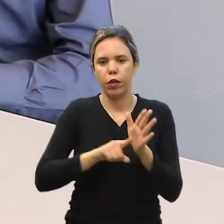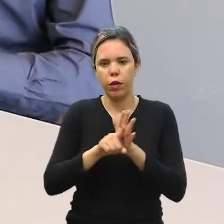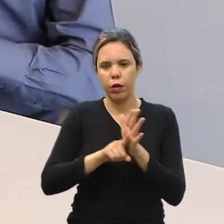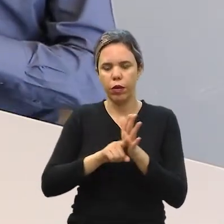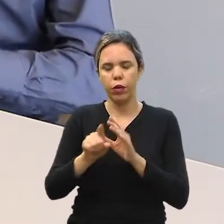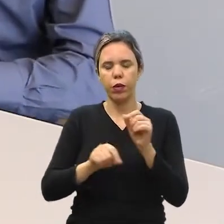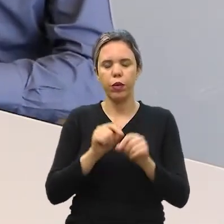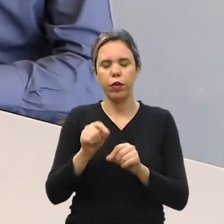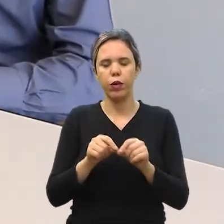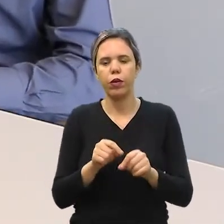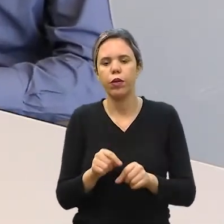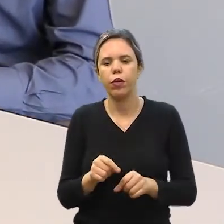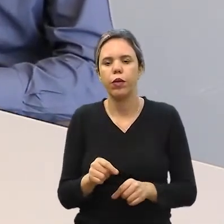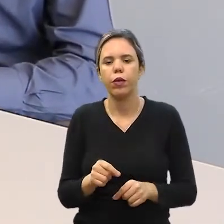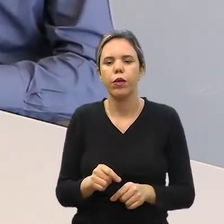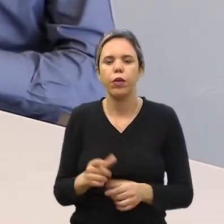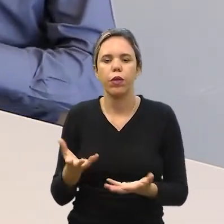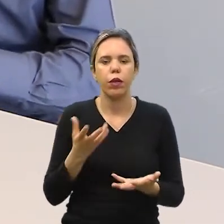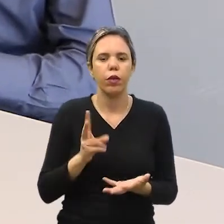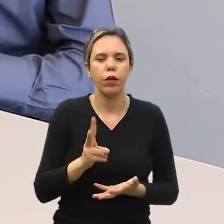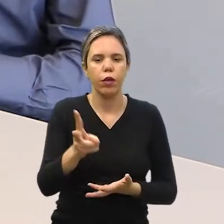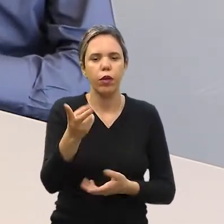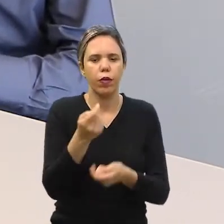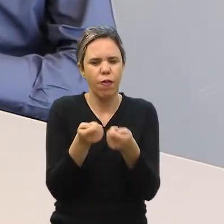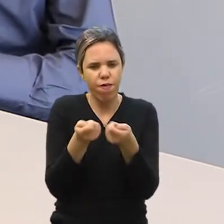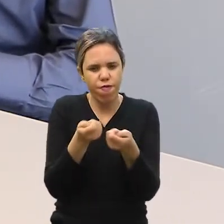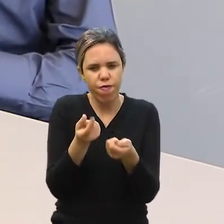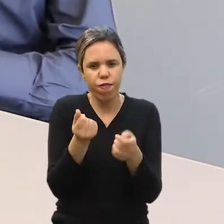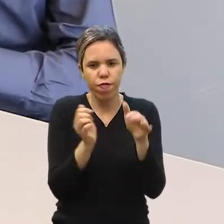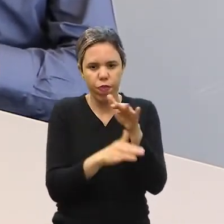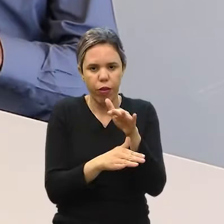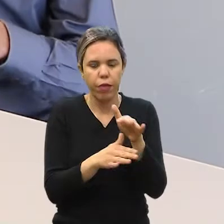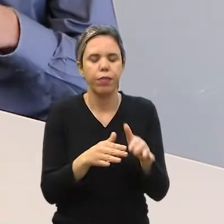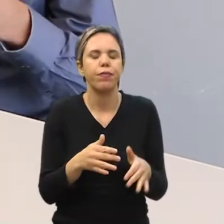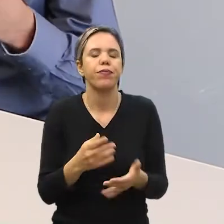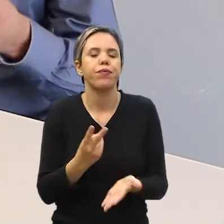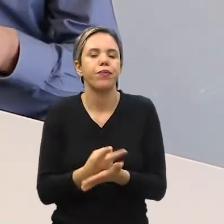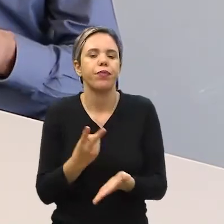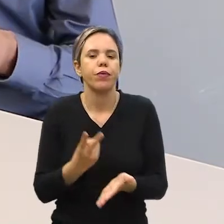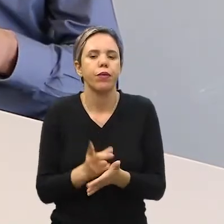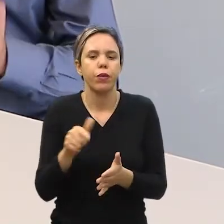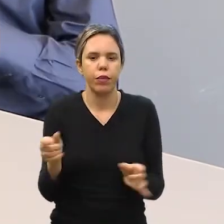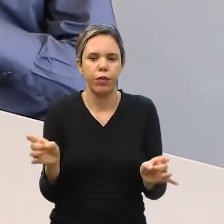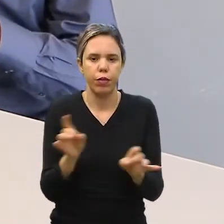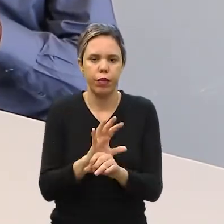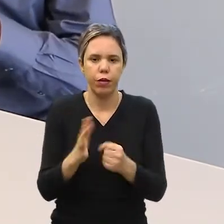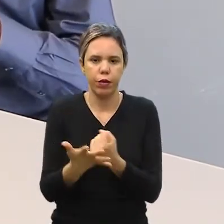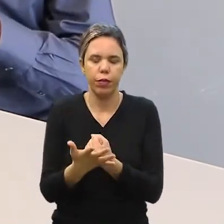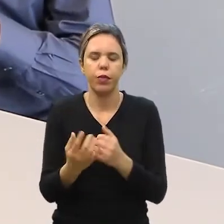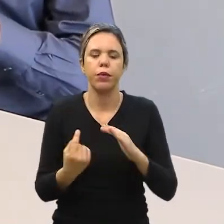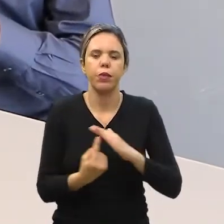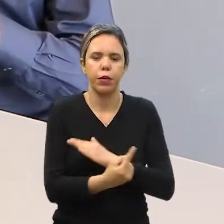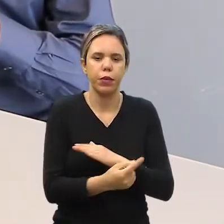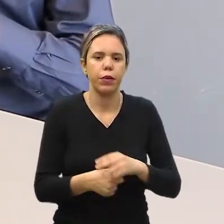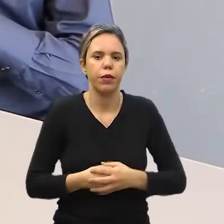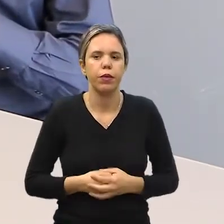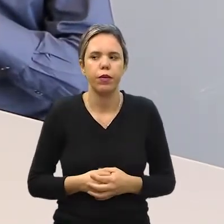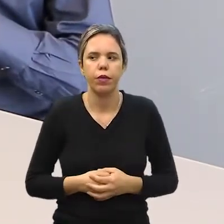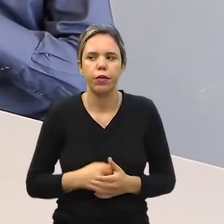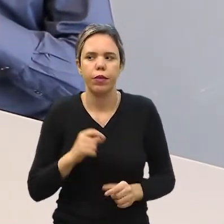pesquisa, elas pretendem continuar economizando dinheiro mesmo após a quarentena.